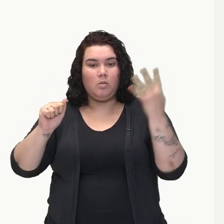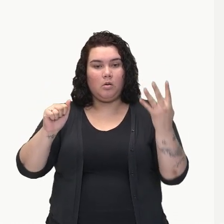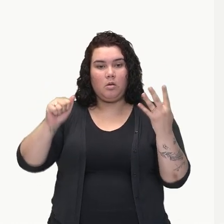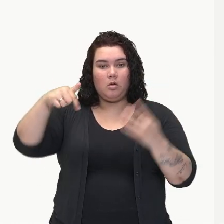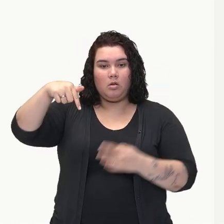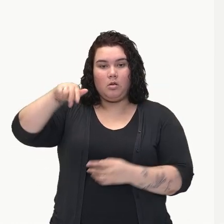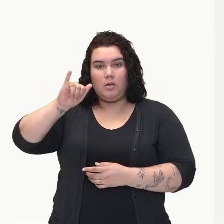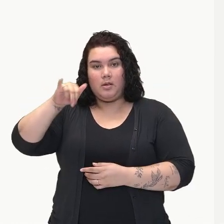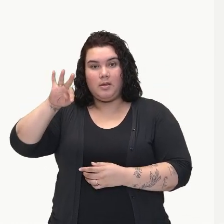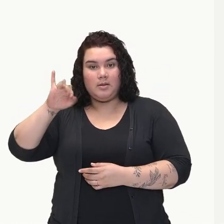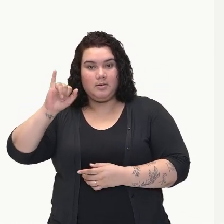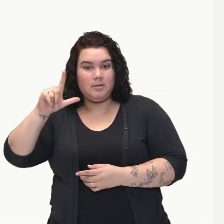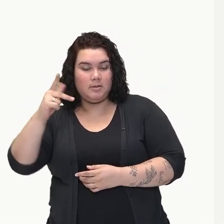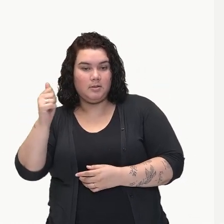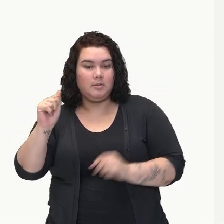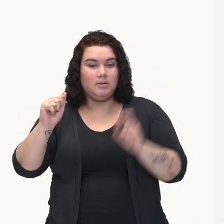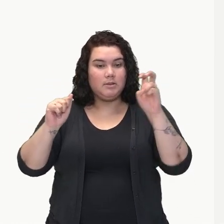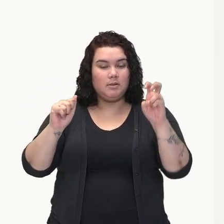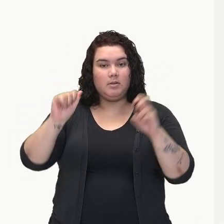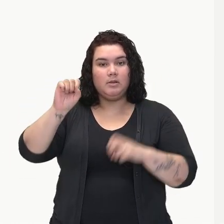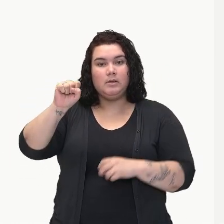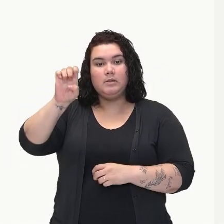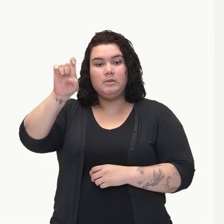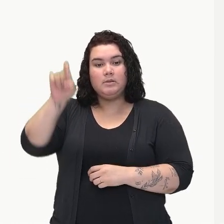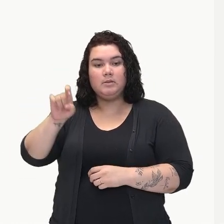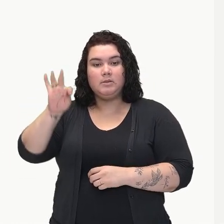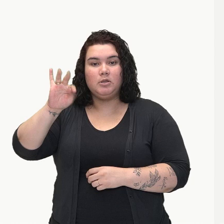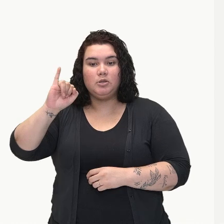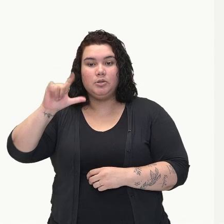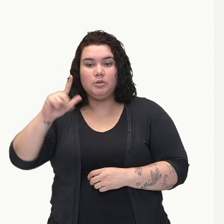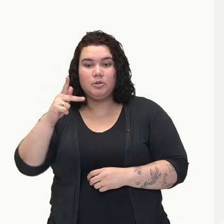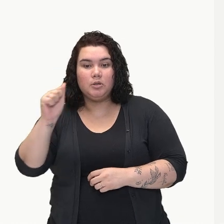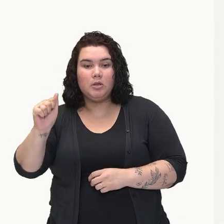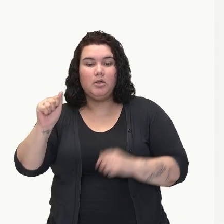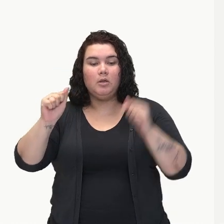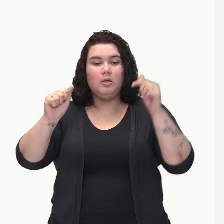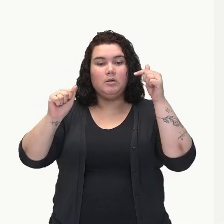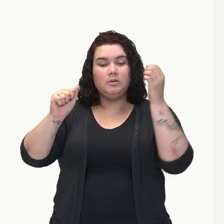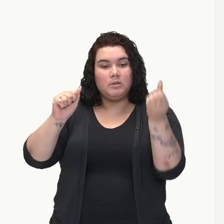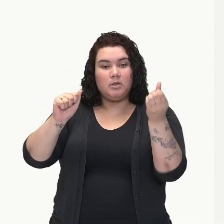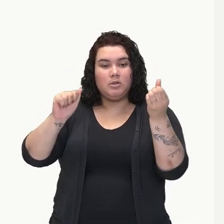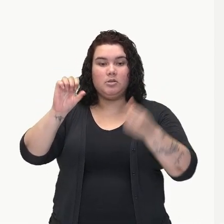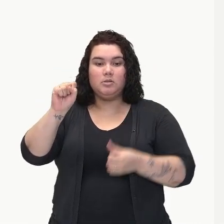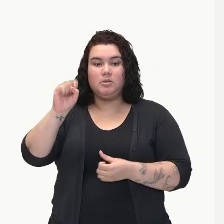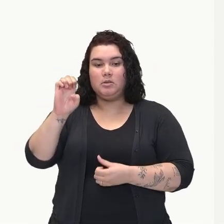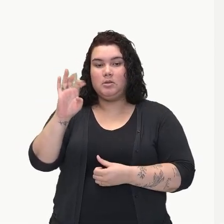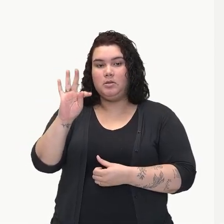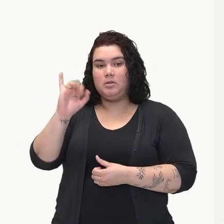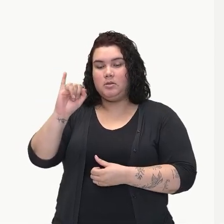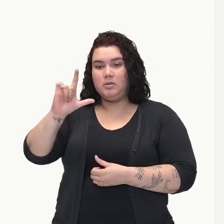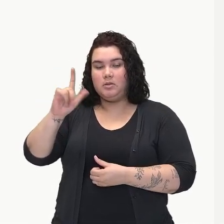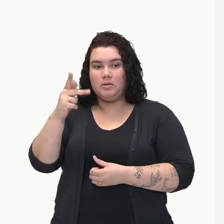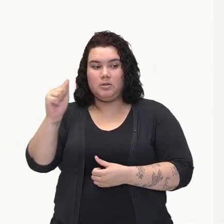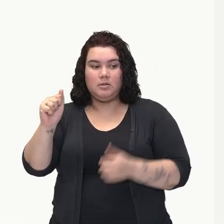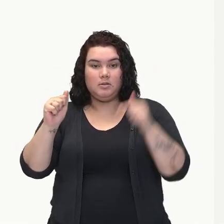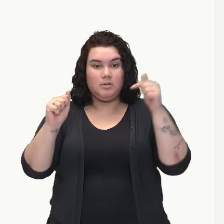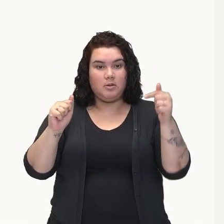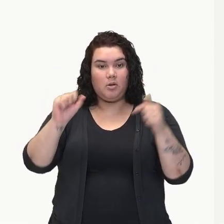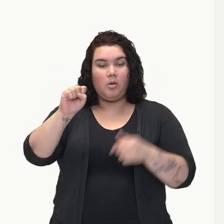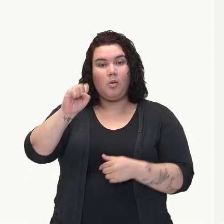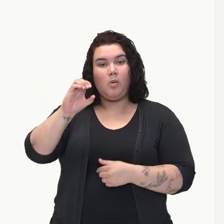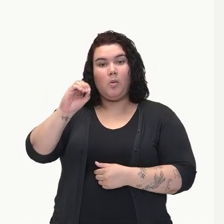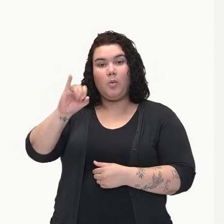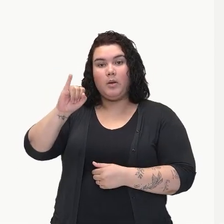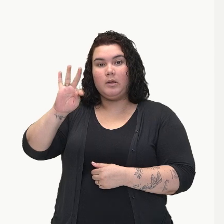quintilha, estrofe com 5 versos. A sextilha, 6 versos. Setilha, septilha, estrofe com 7 versos, a